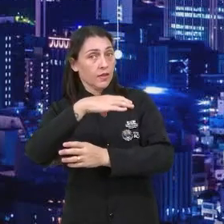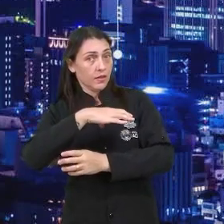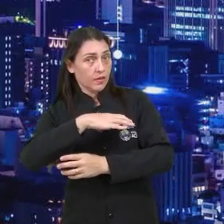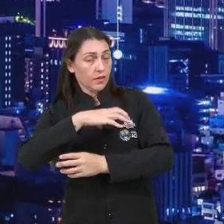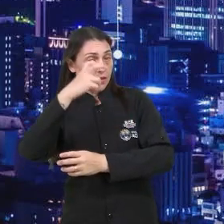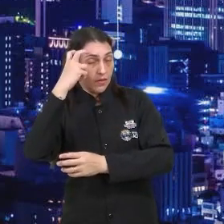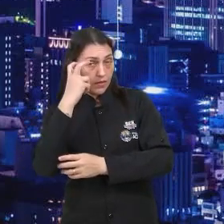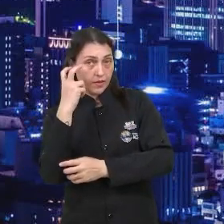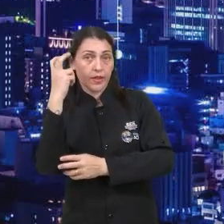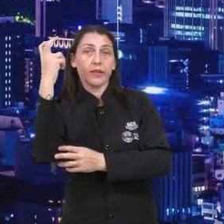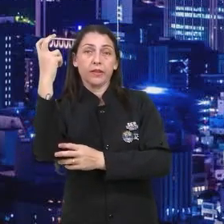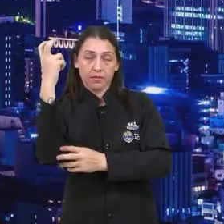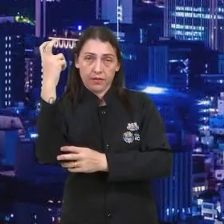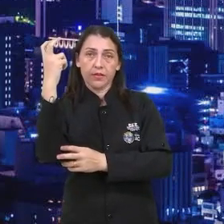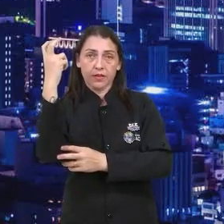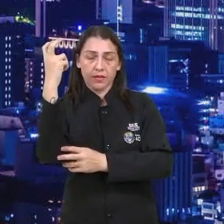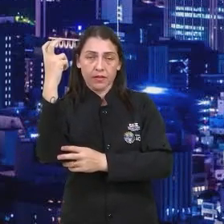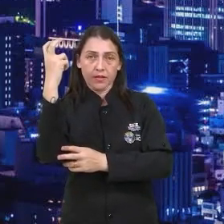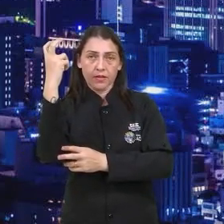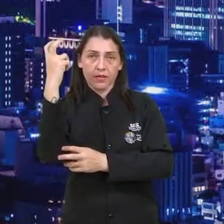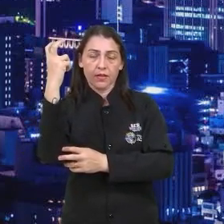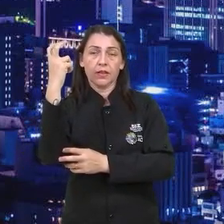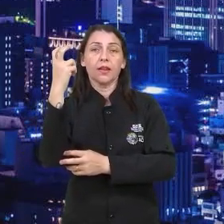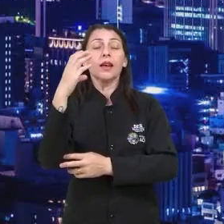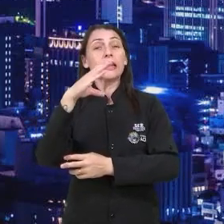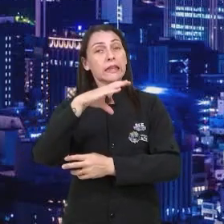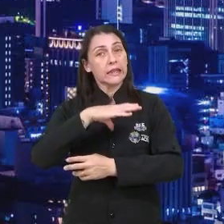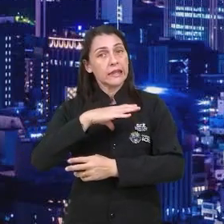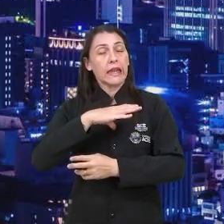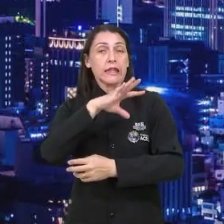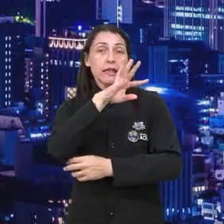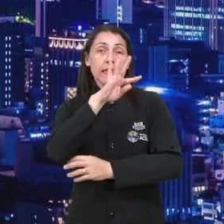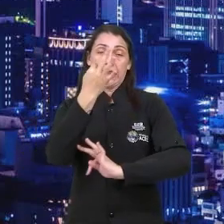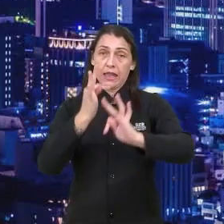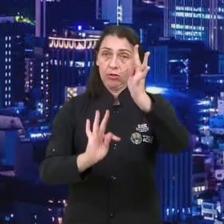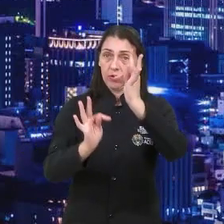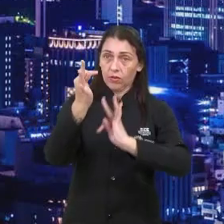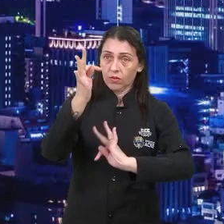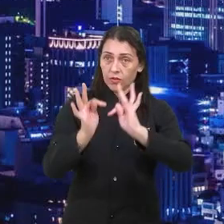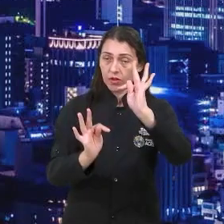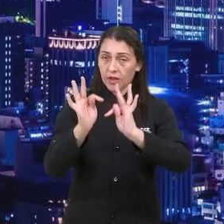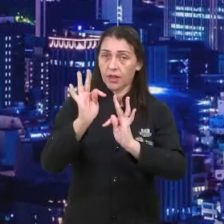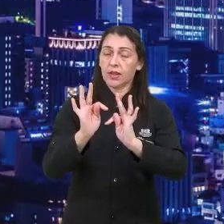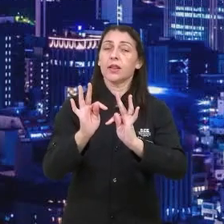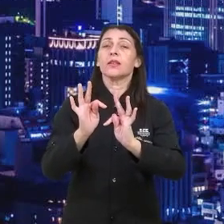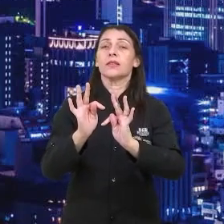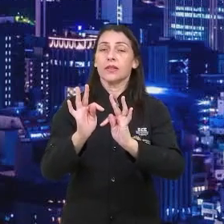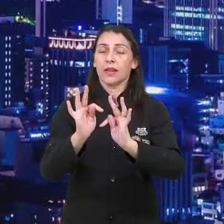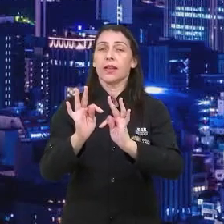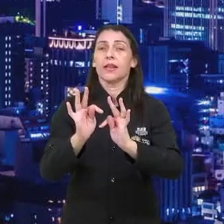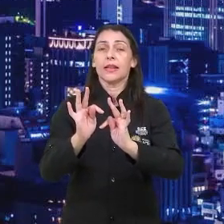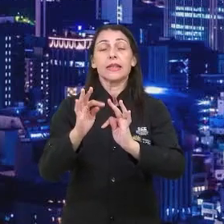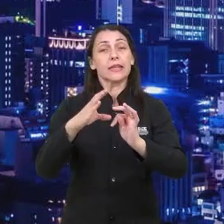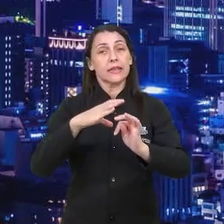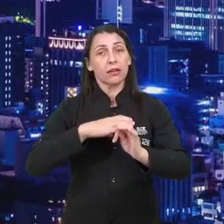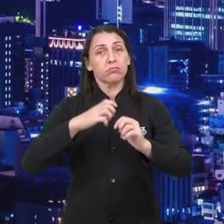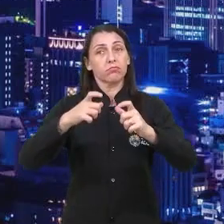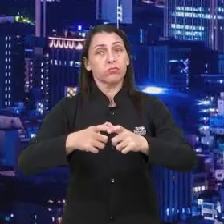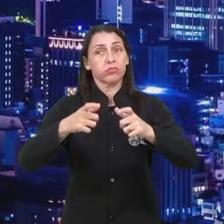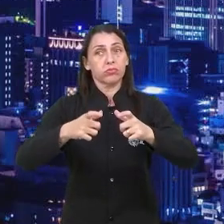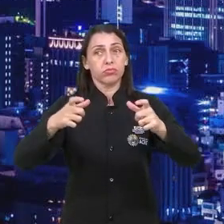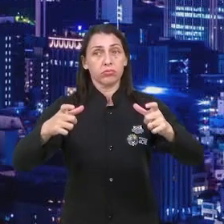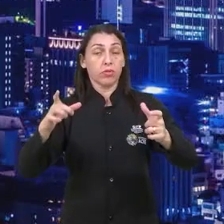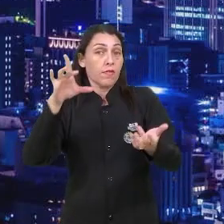são as cidades inteligentes, as cidades tecnológicas. Cada dia que passa, essas cidades, elas são